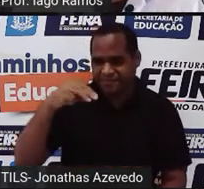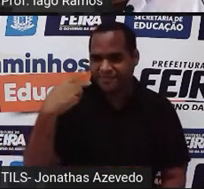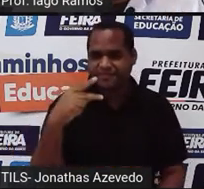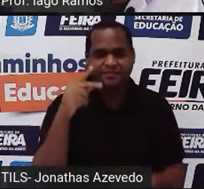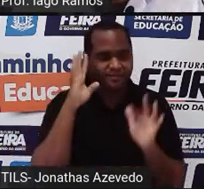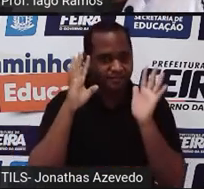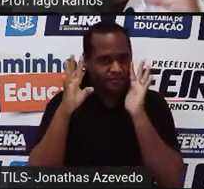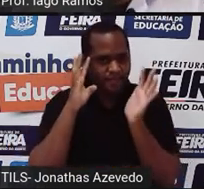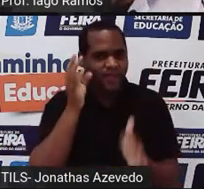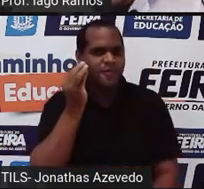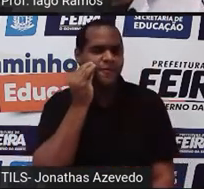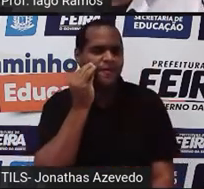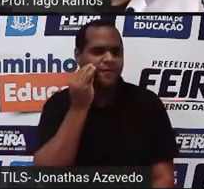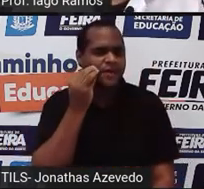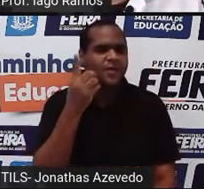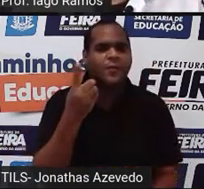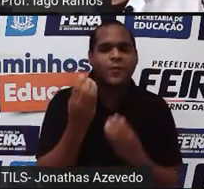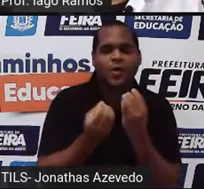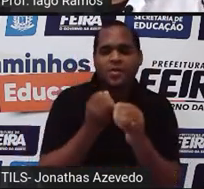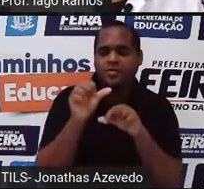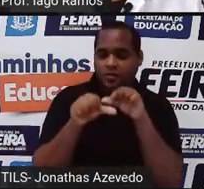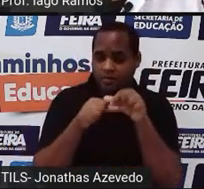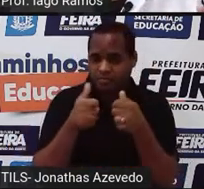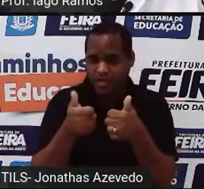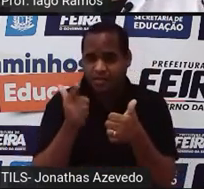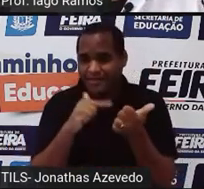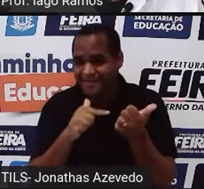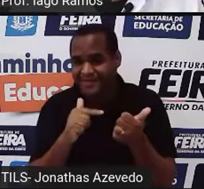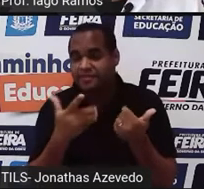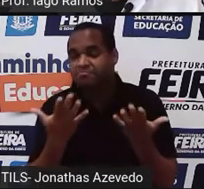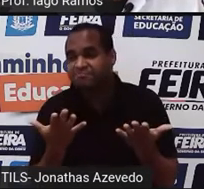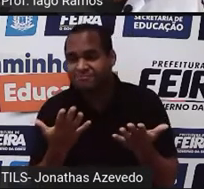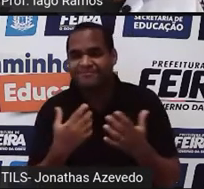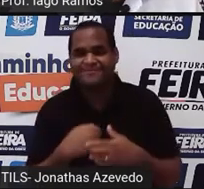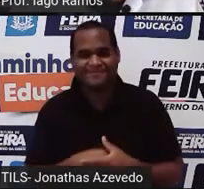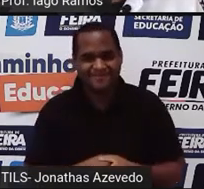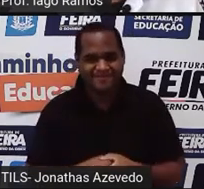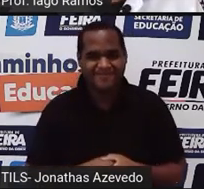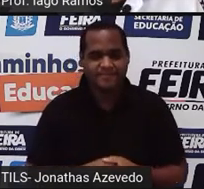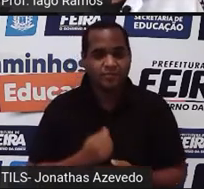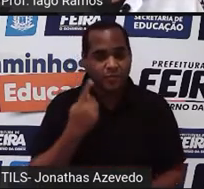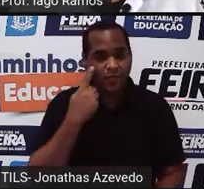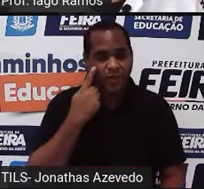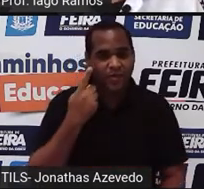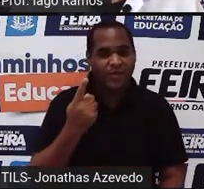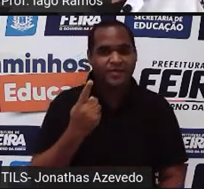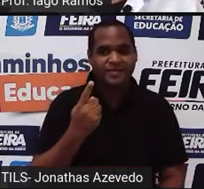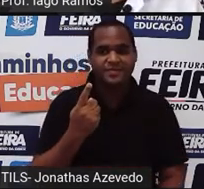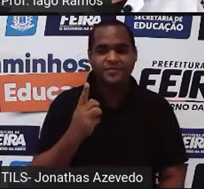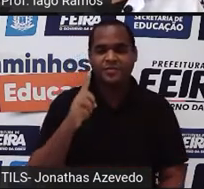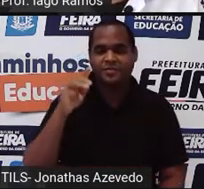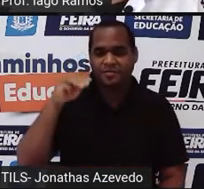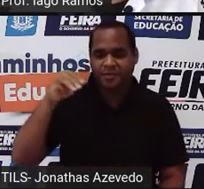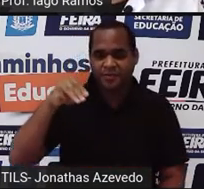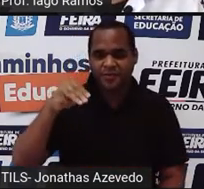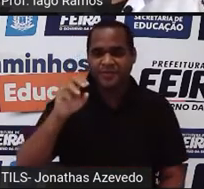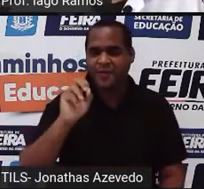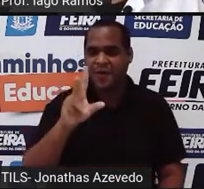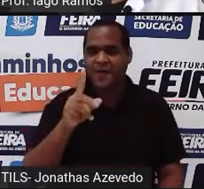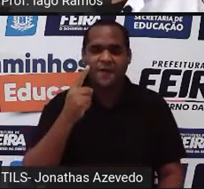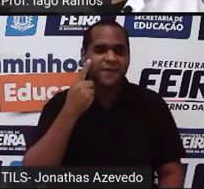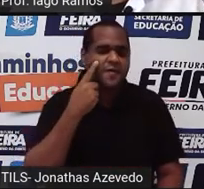você tentar fazer alguma outra transformação aí. Tá? Então, olha só na tela, 1 minuto